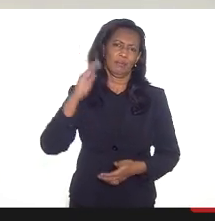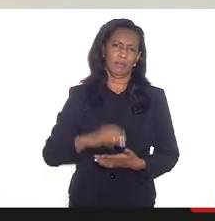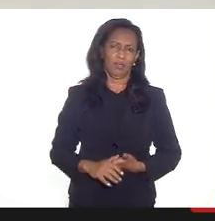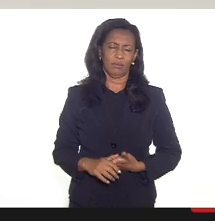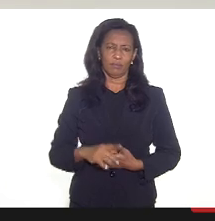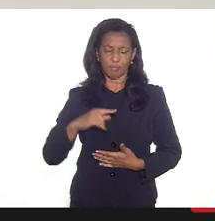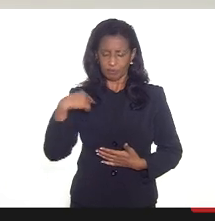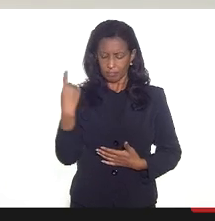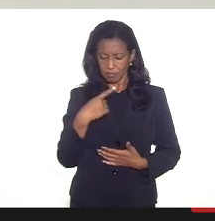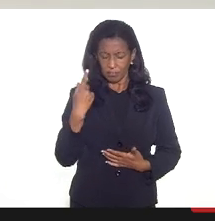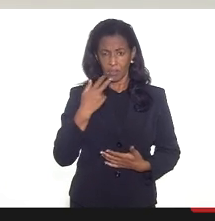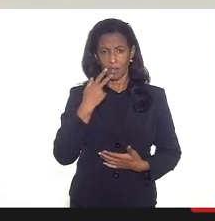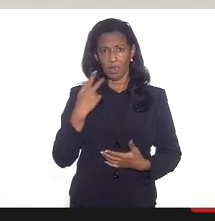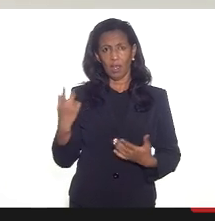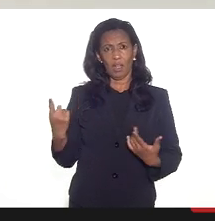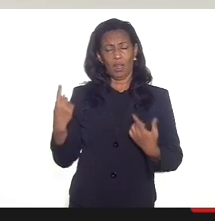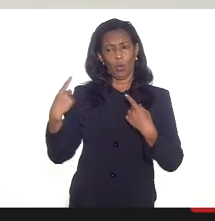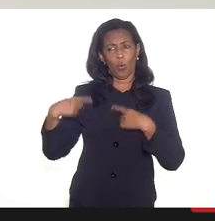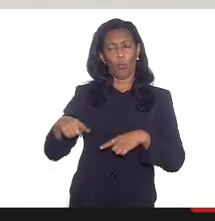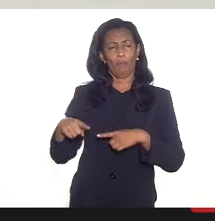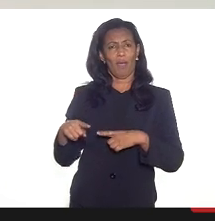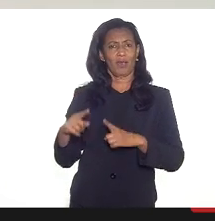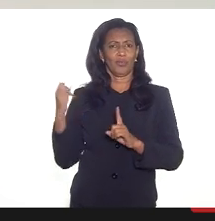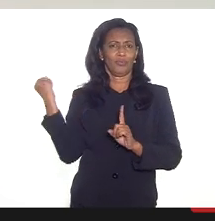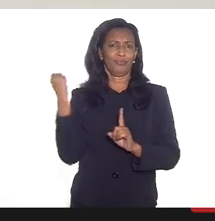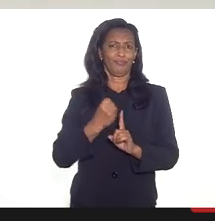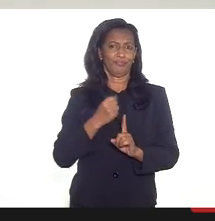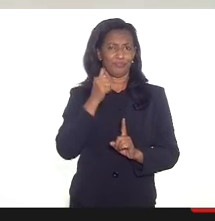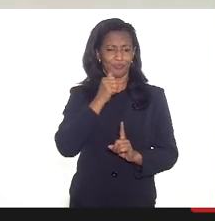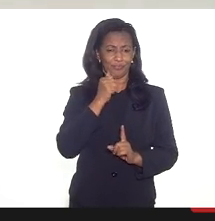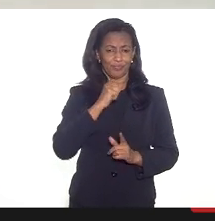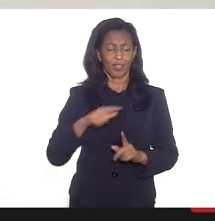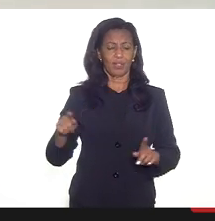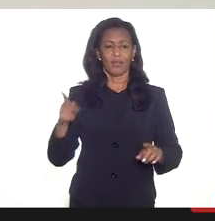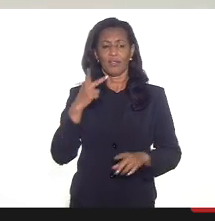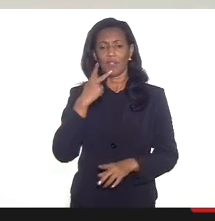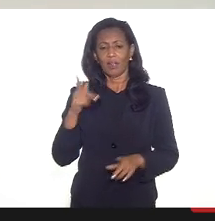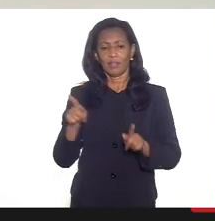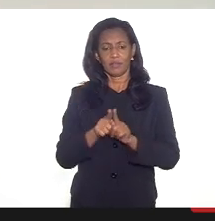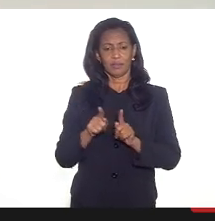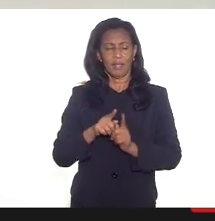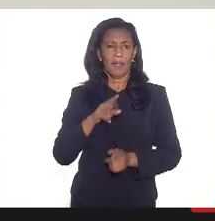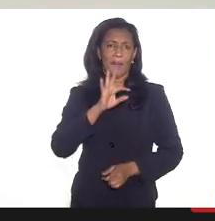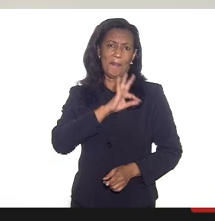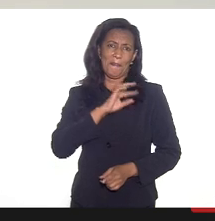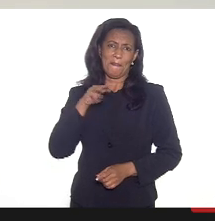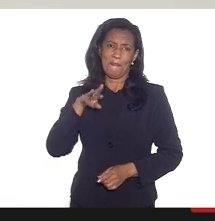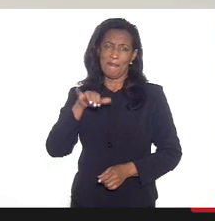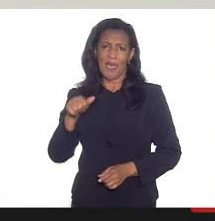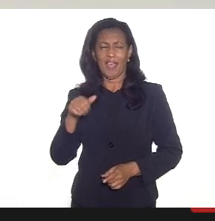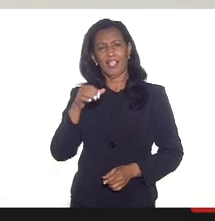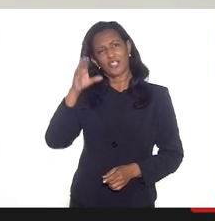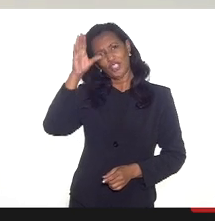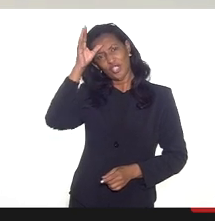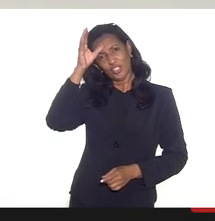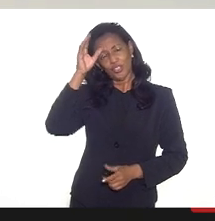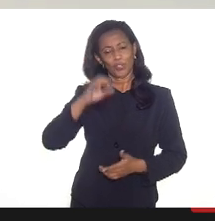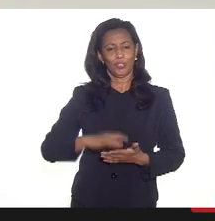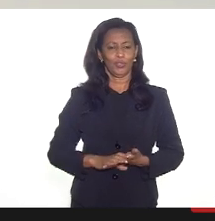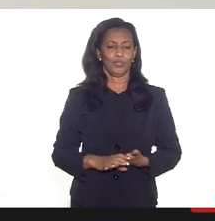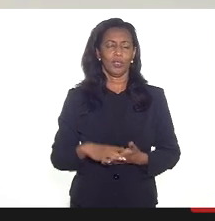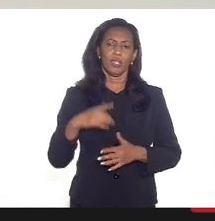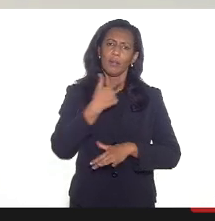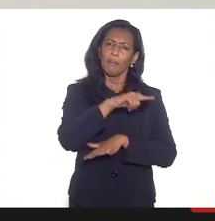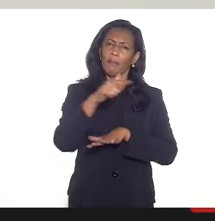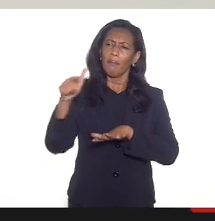nós falarmos sobre o combate ao feminicídio. Saúdo também as deputadas Marta Rocha, Tia Ju e as demais